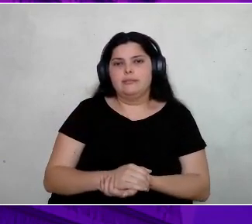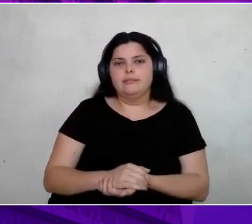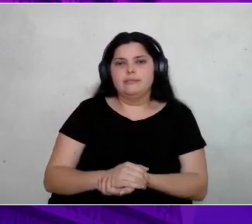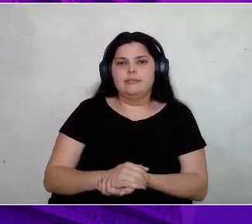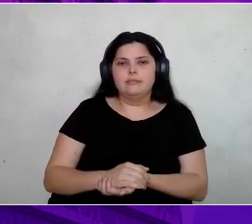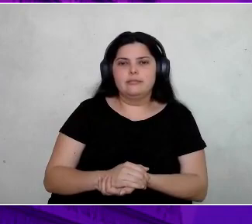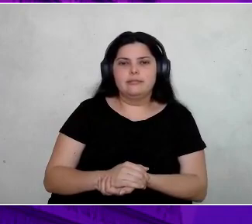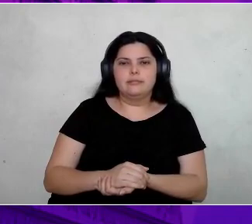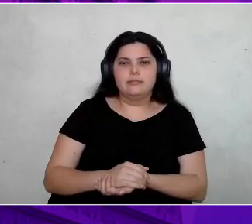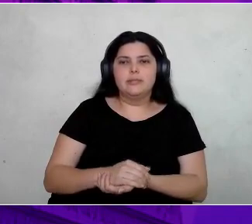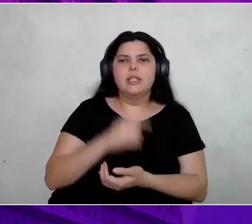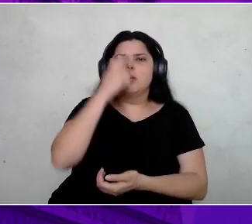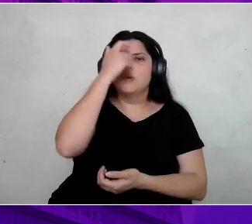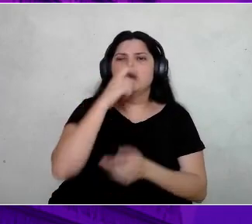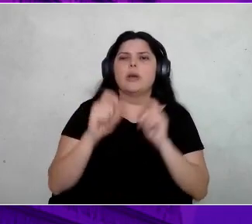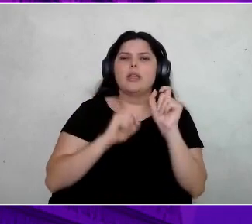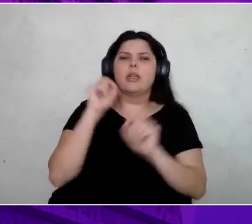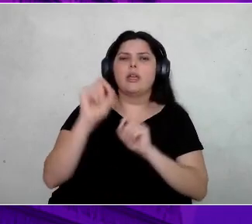sou eu?